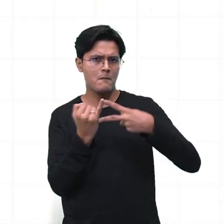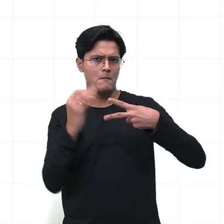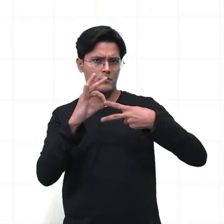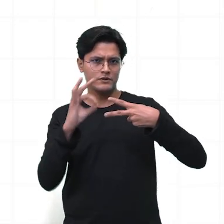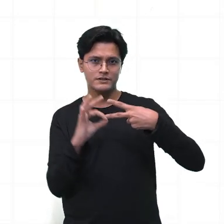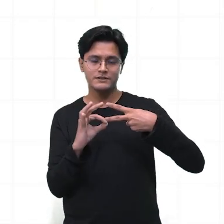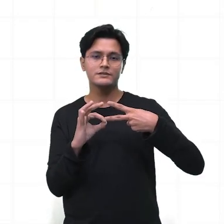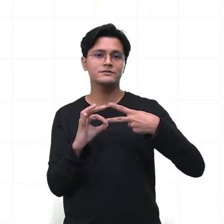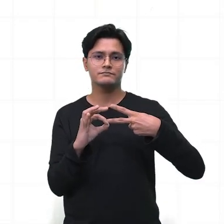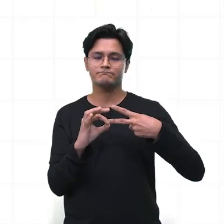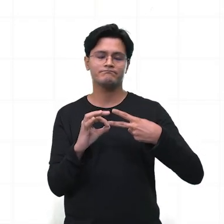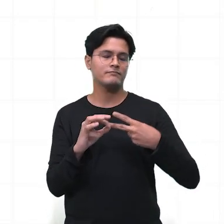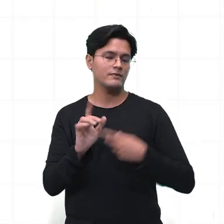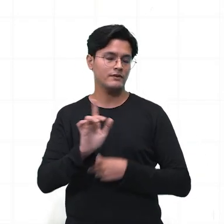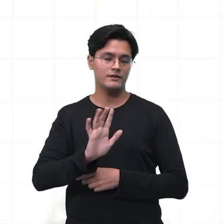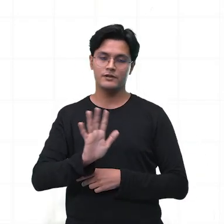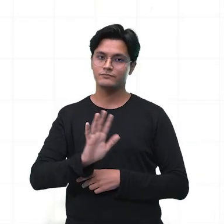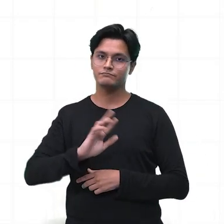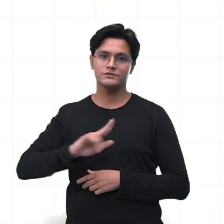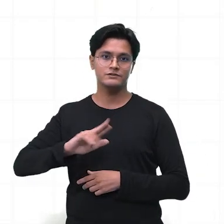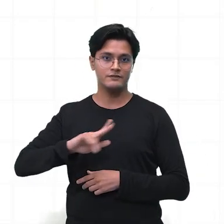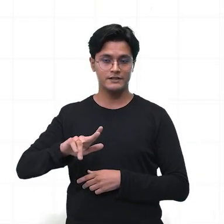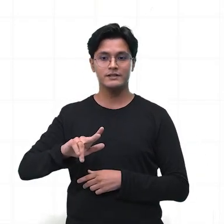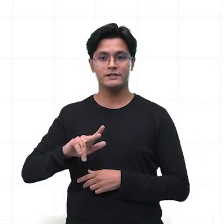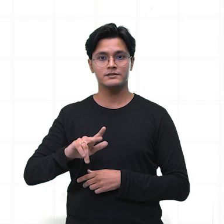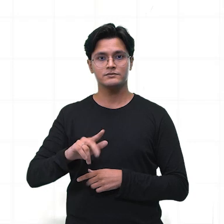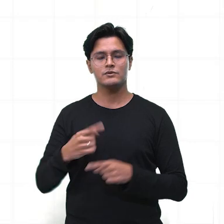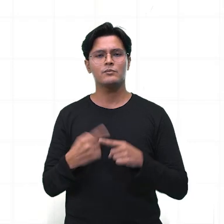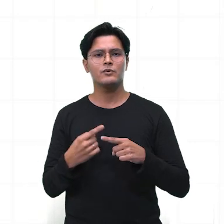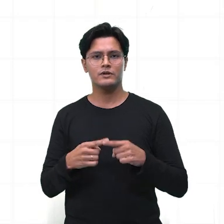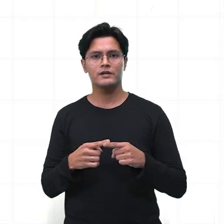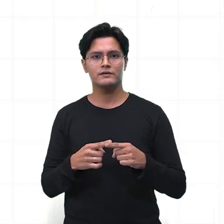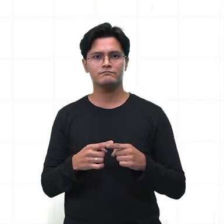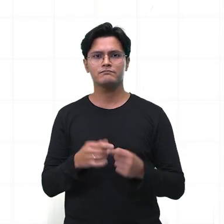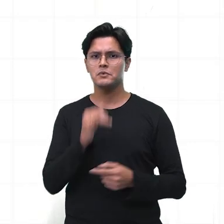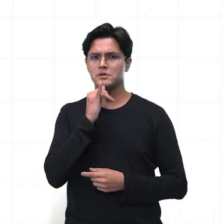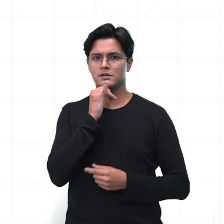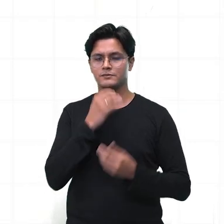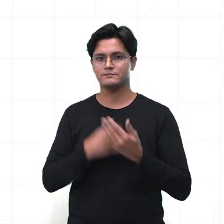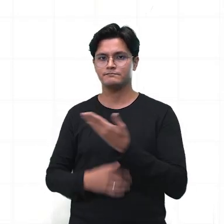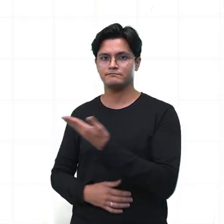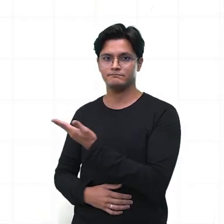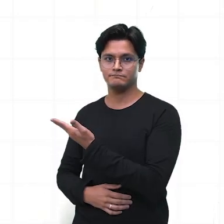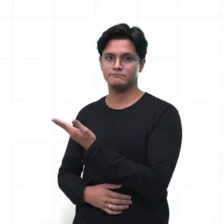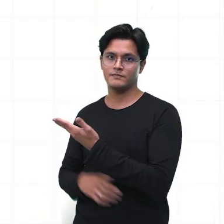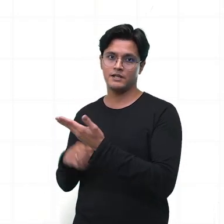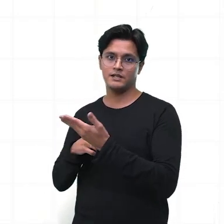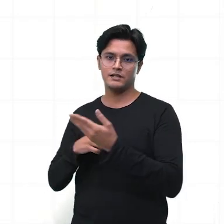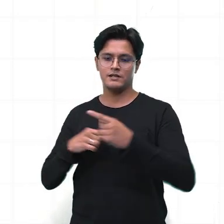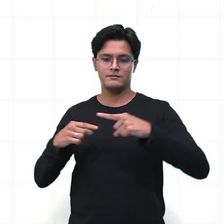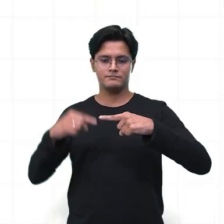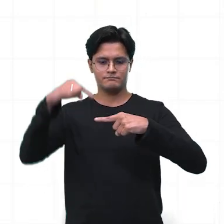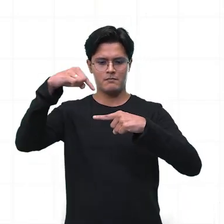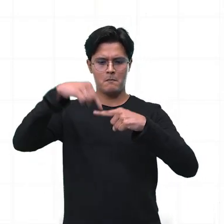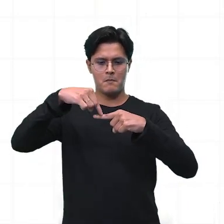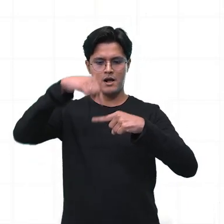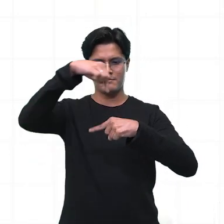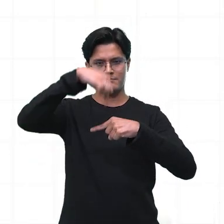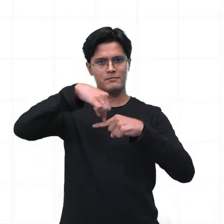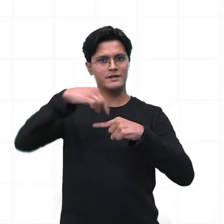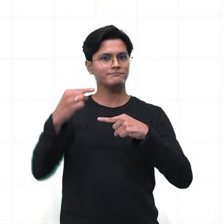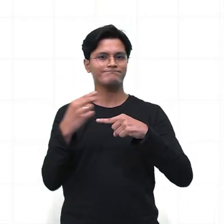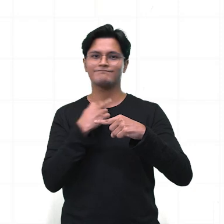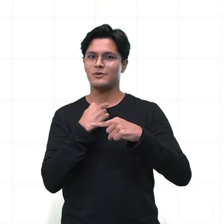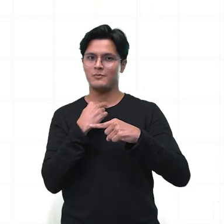essas linhas, elas não podem se cruzar. Veja que aqui teve uma interseção, né? Uma dessas linhas ali se cruzou e não